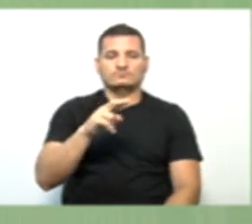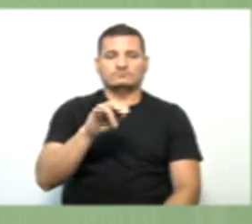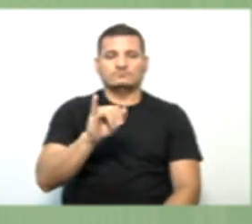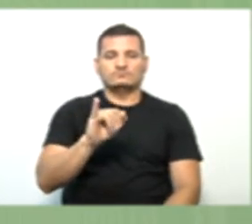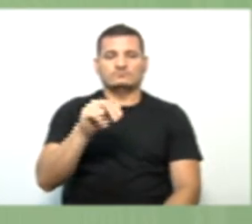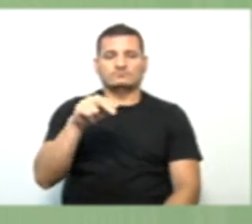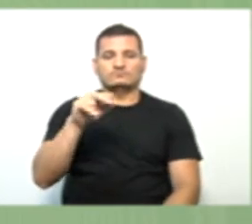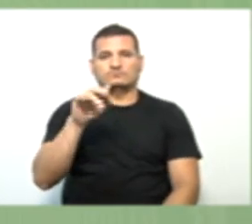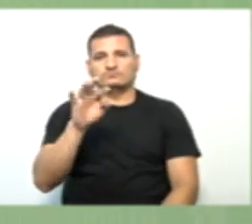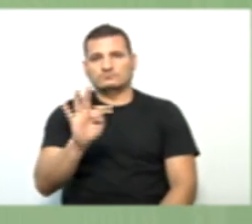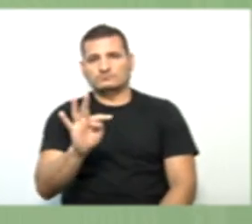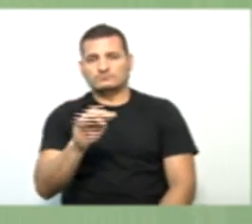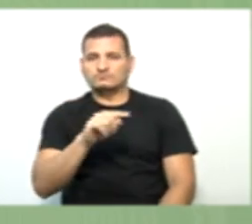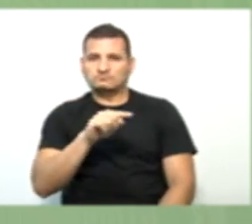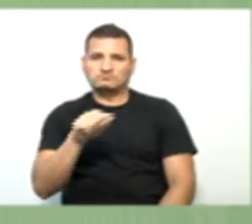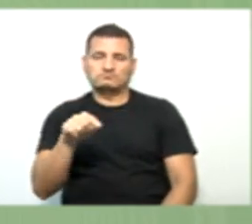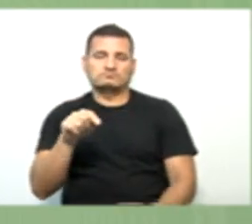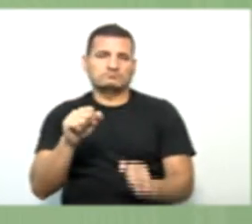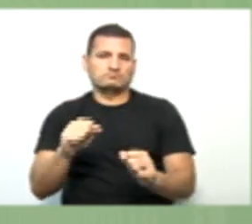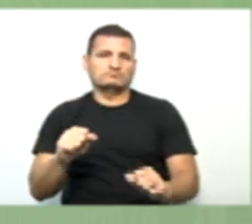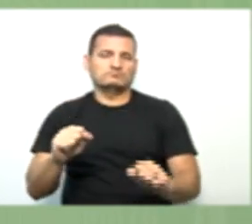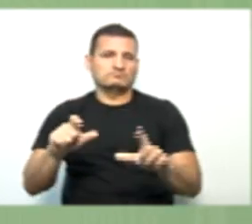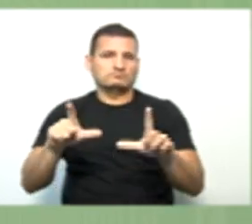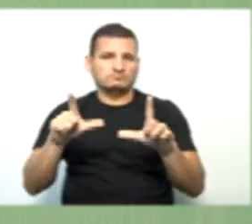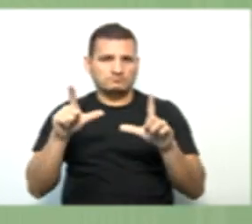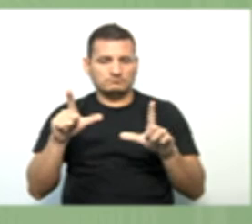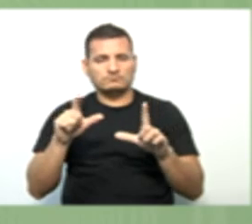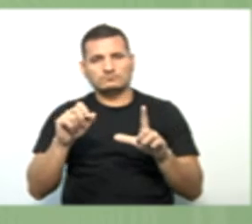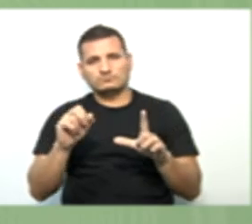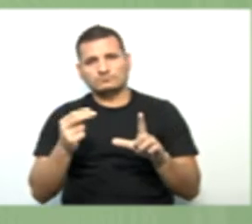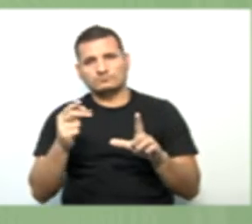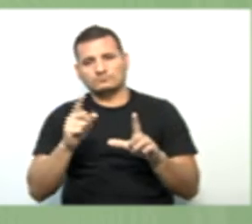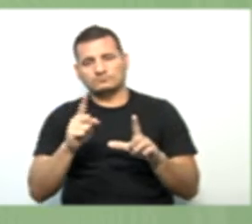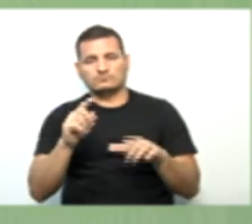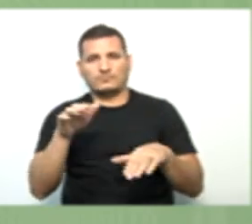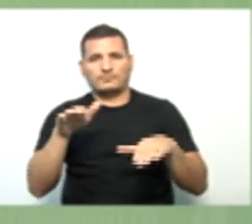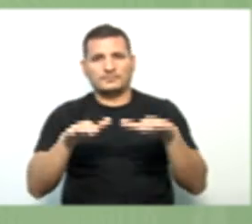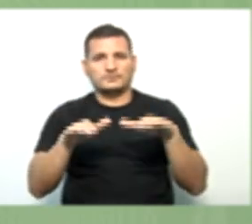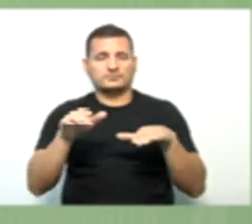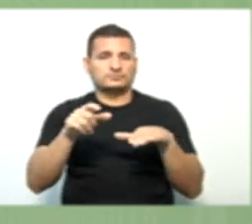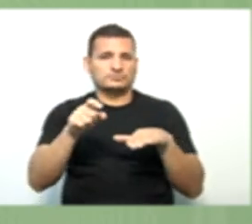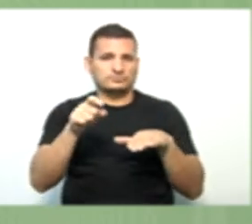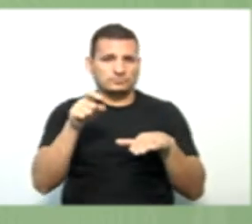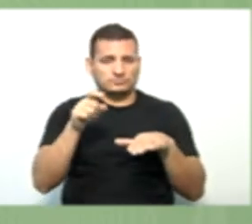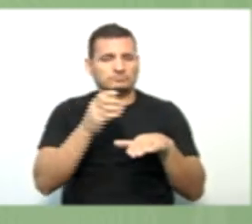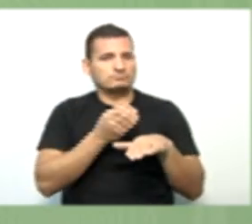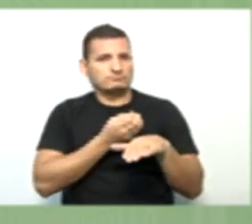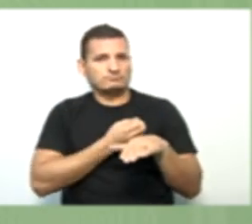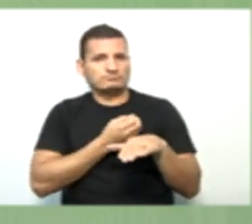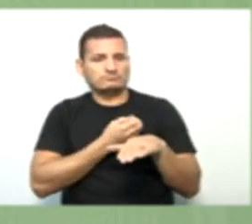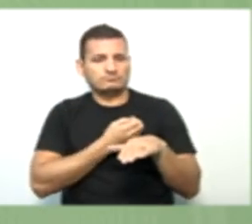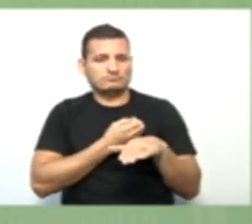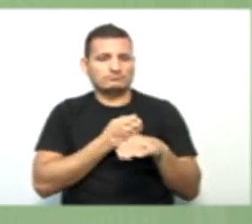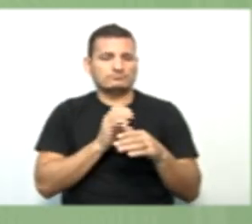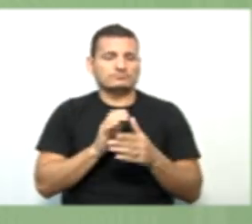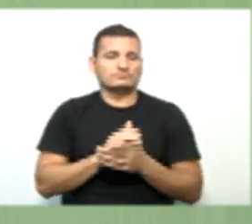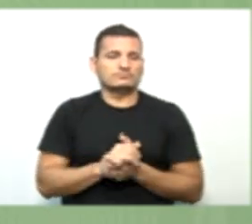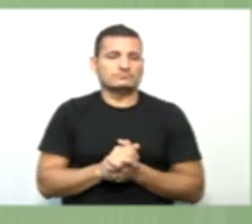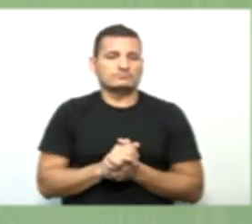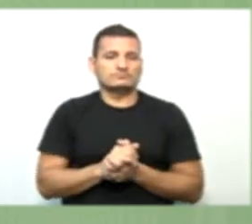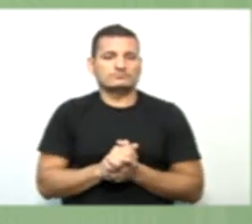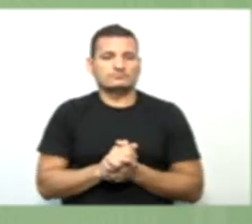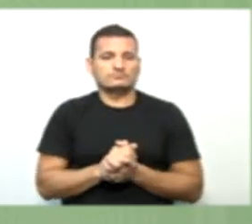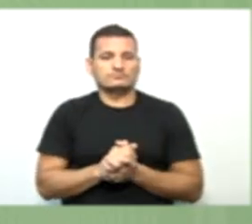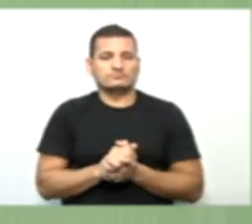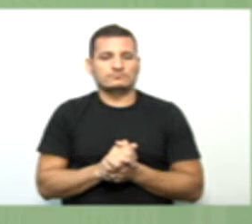ser executado, dependendo do valor de x. Se eu digitar um x que é maior do que 0, esse comando será executado,